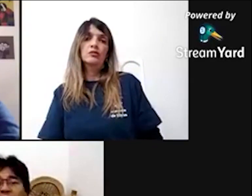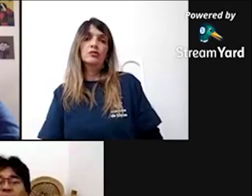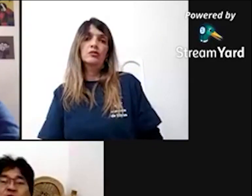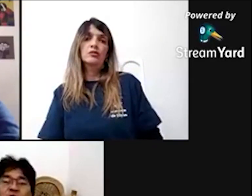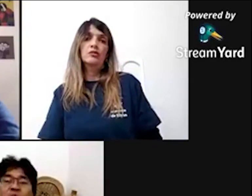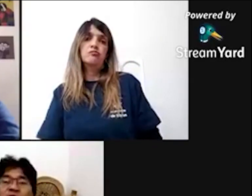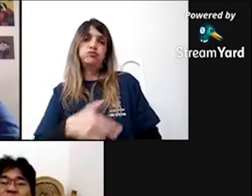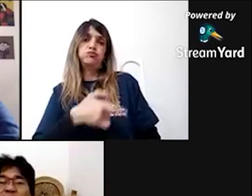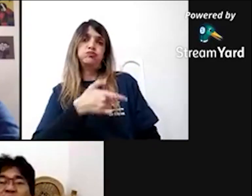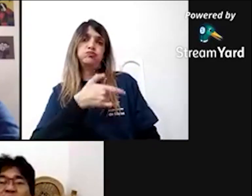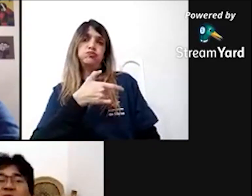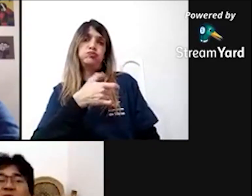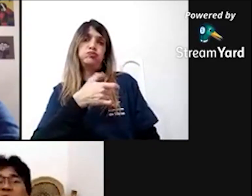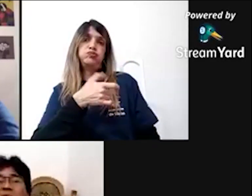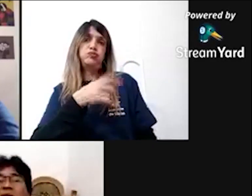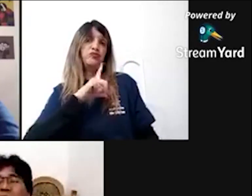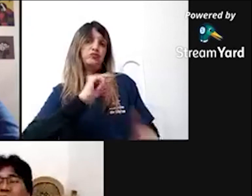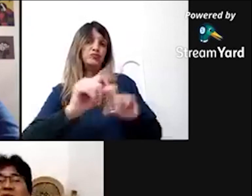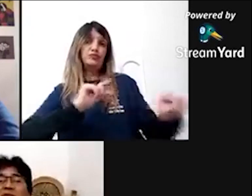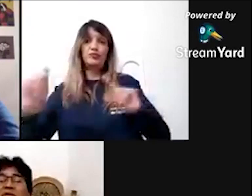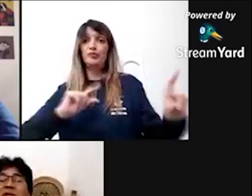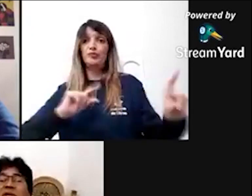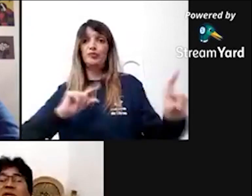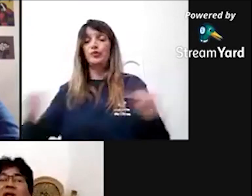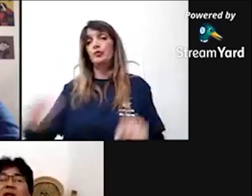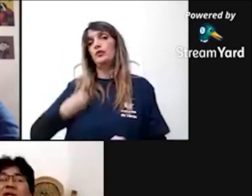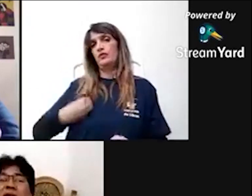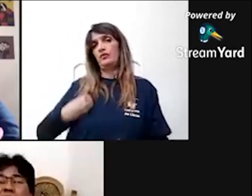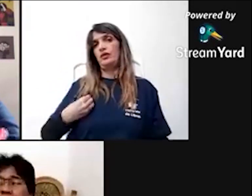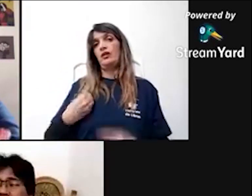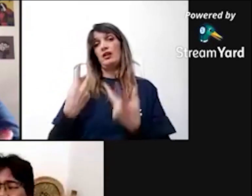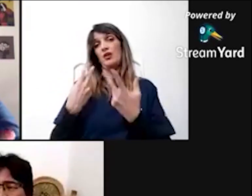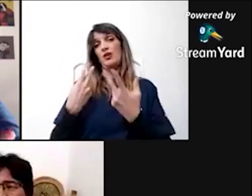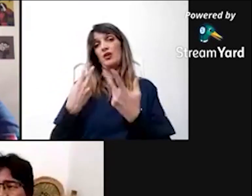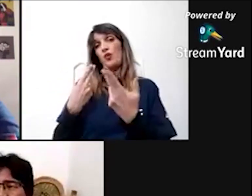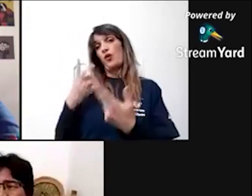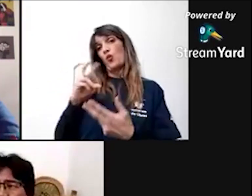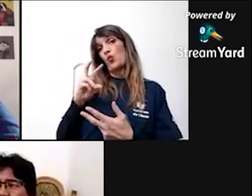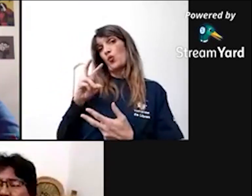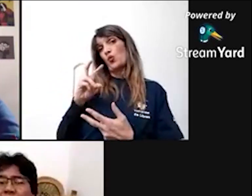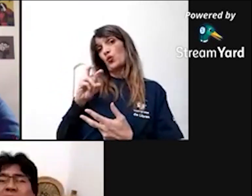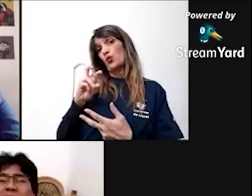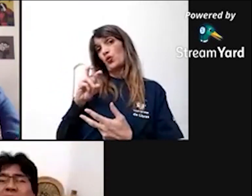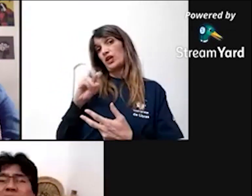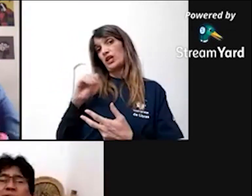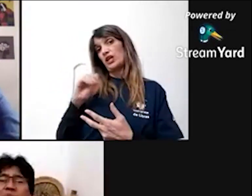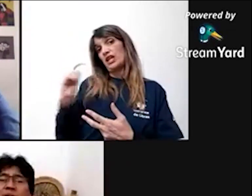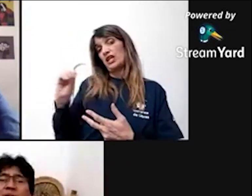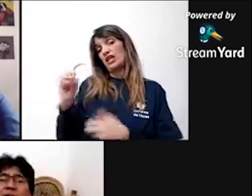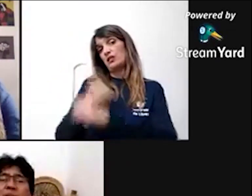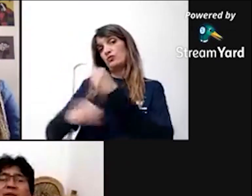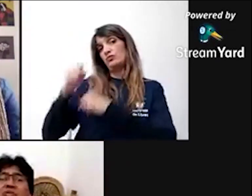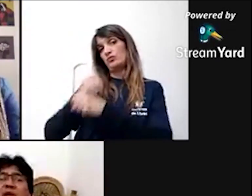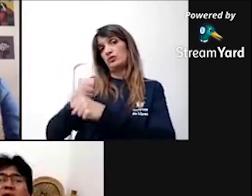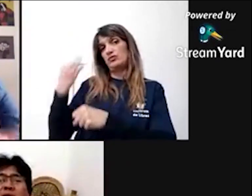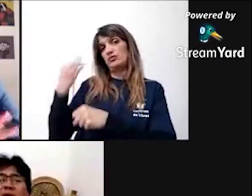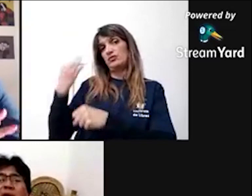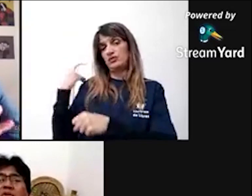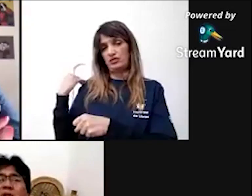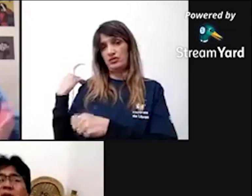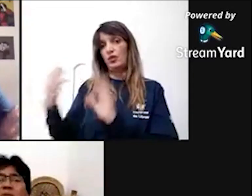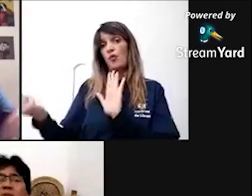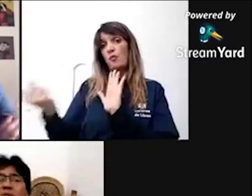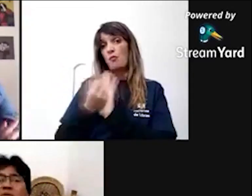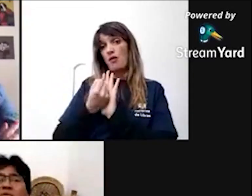sobreviver, como temos feito isso há 500 anos. Então, esse marco temporal é mais um crime que